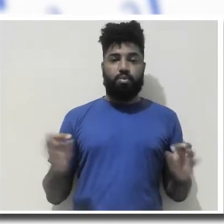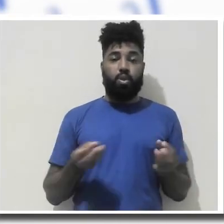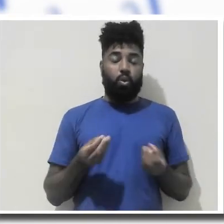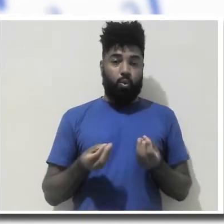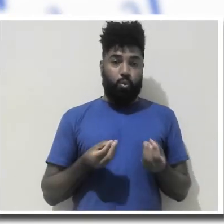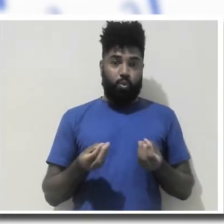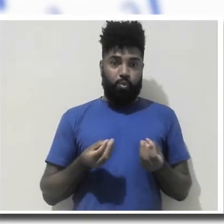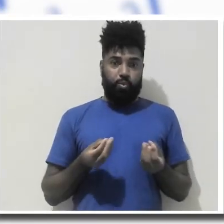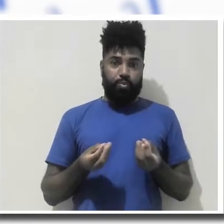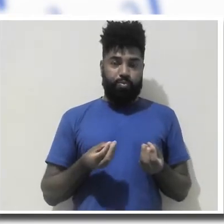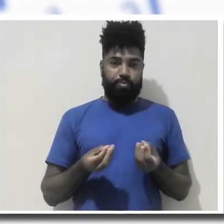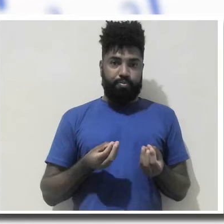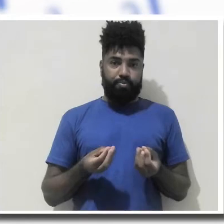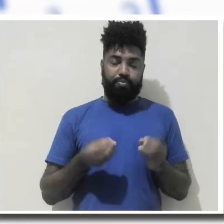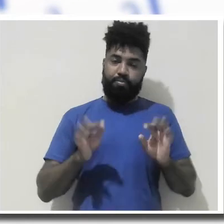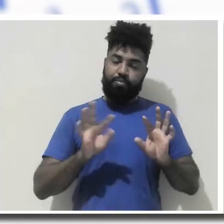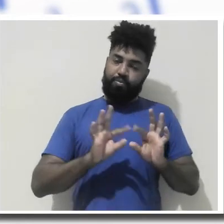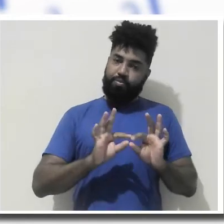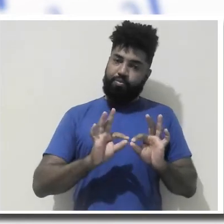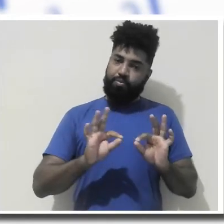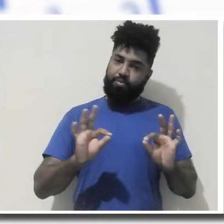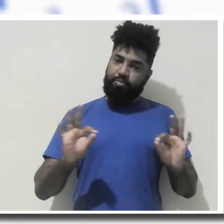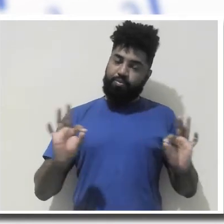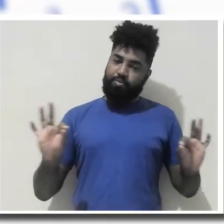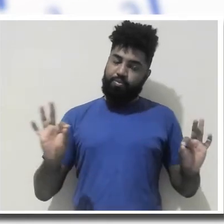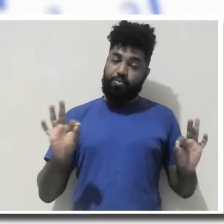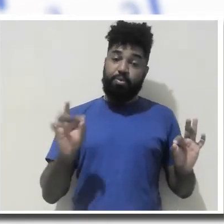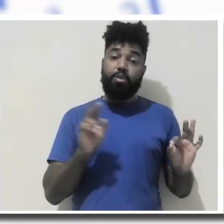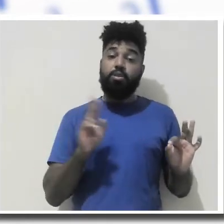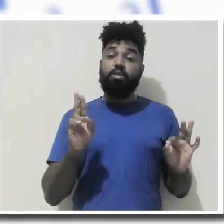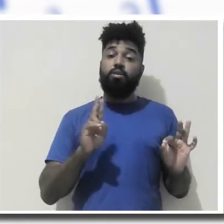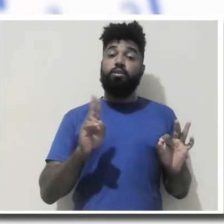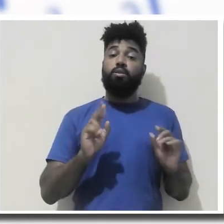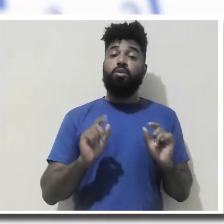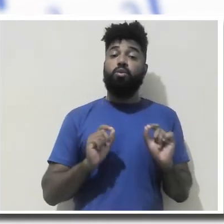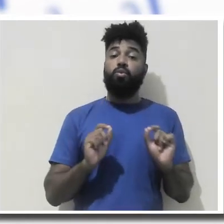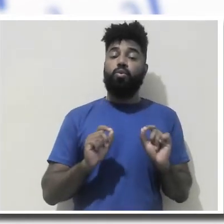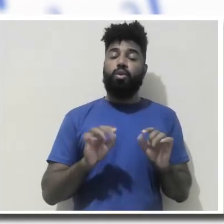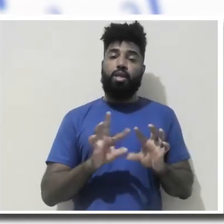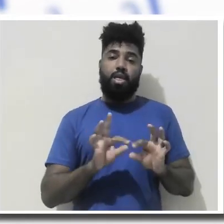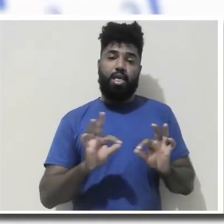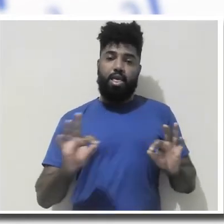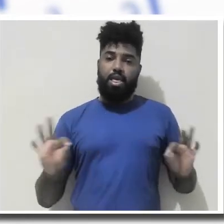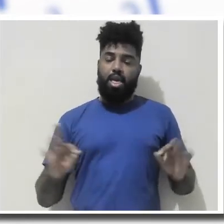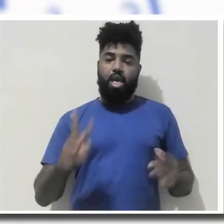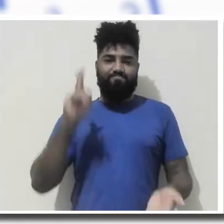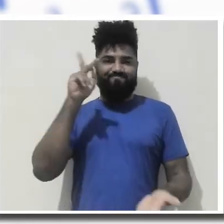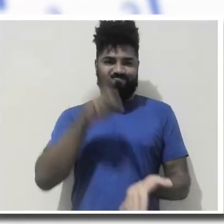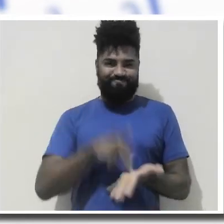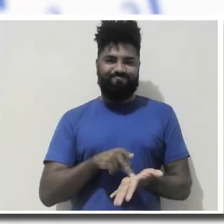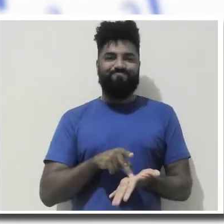Que é a reta que chamamos reta real.